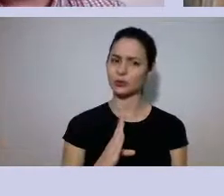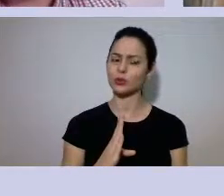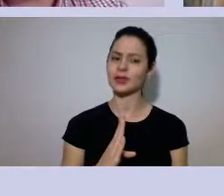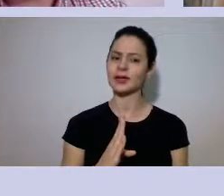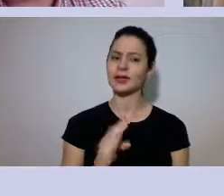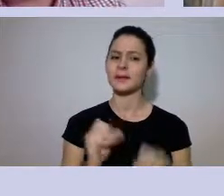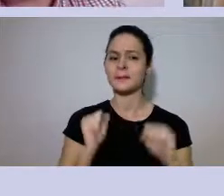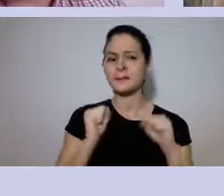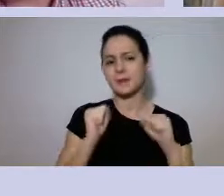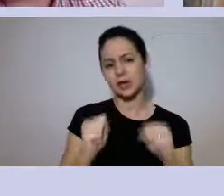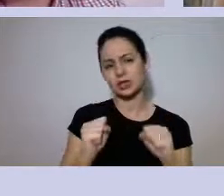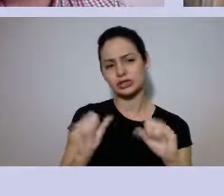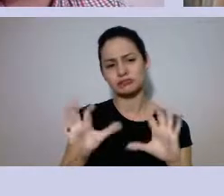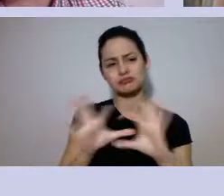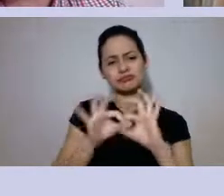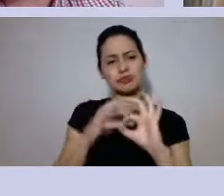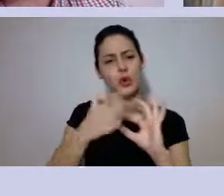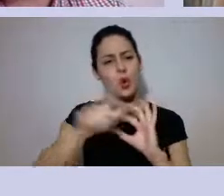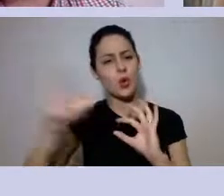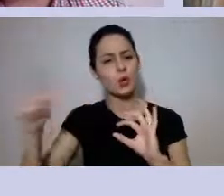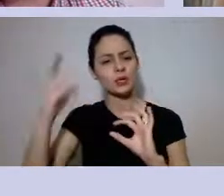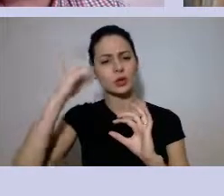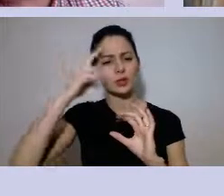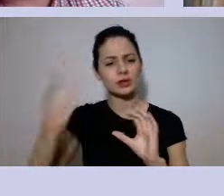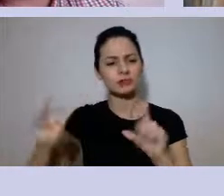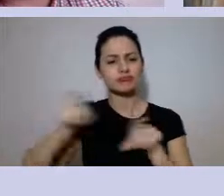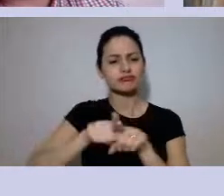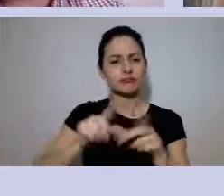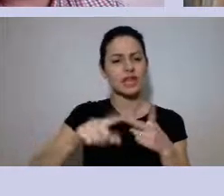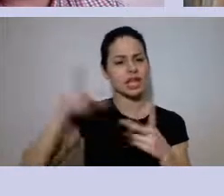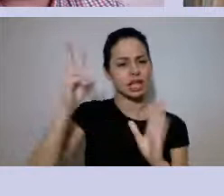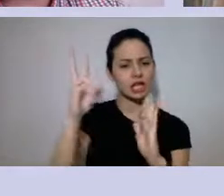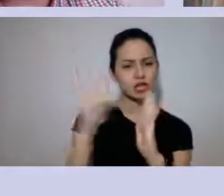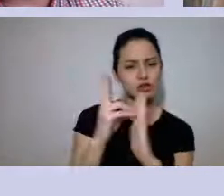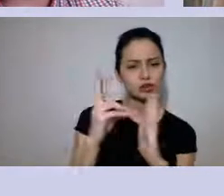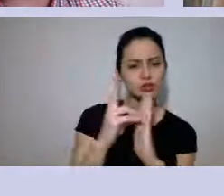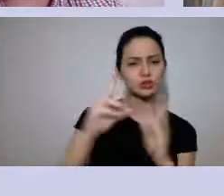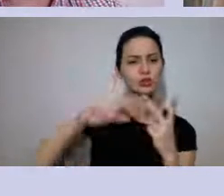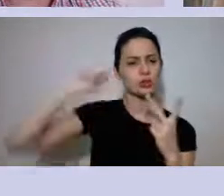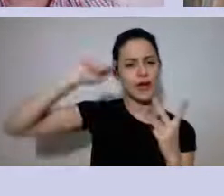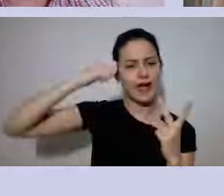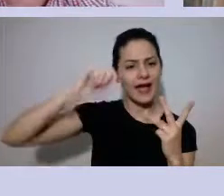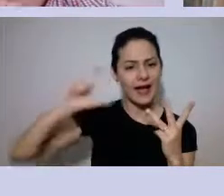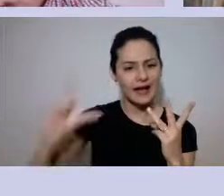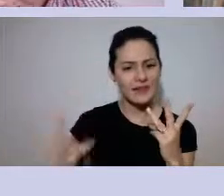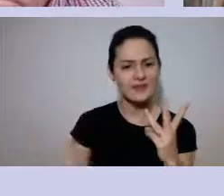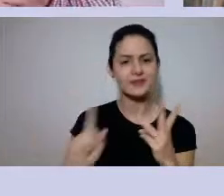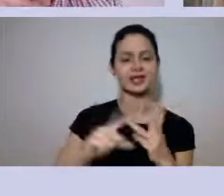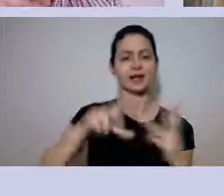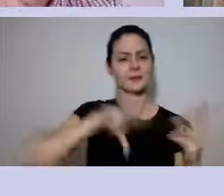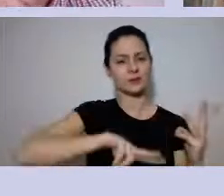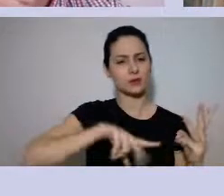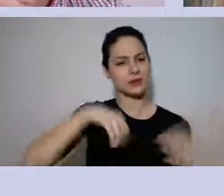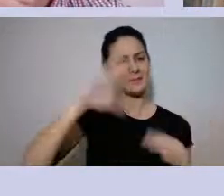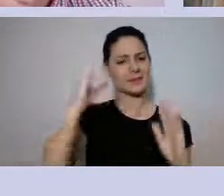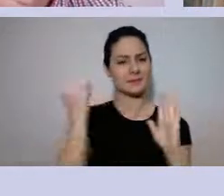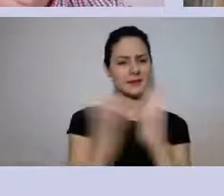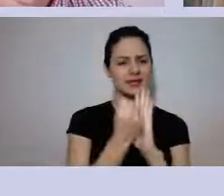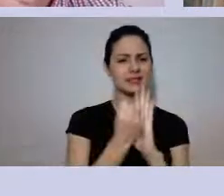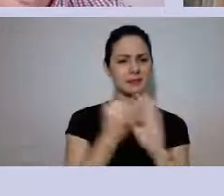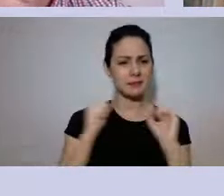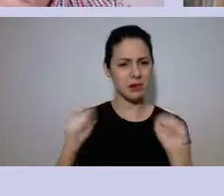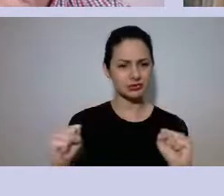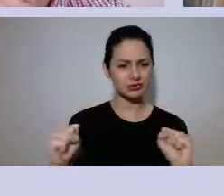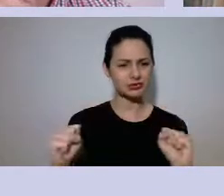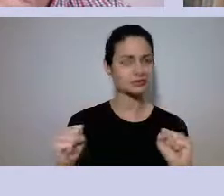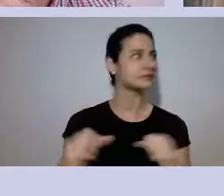como uma junção de outras culturas, sendo indígena, africana e portuguesa as mais marcantes. Será que a gente